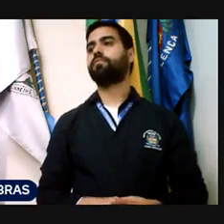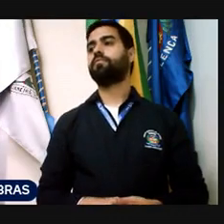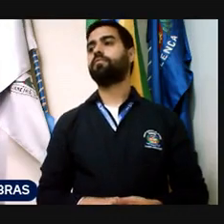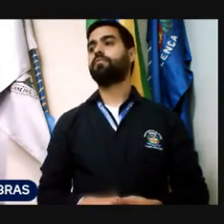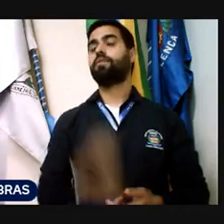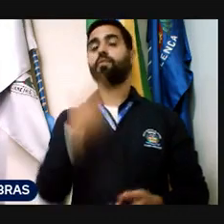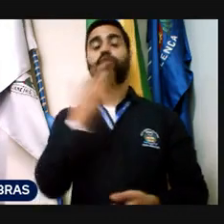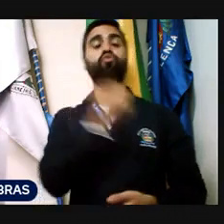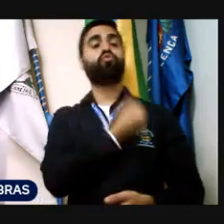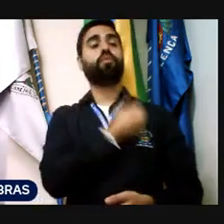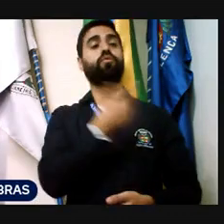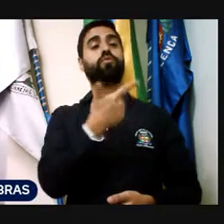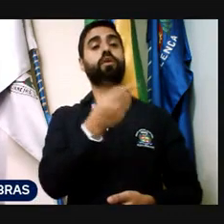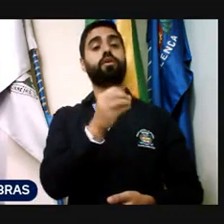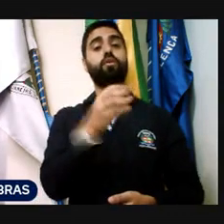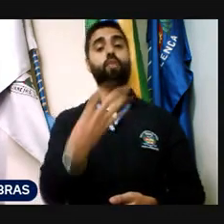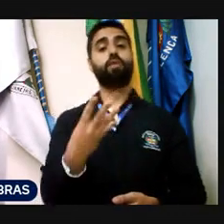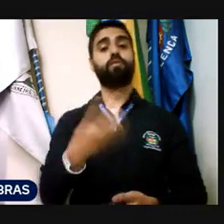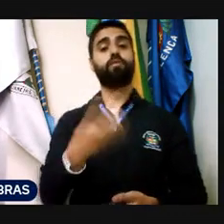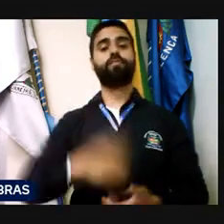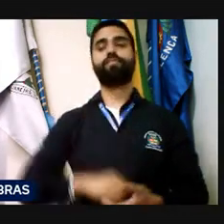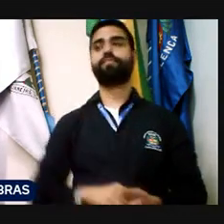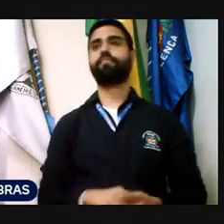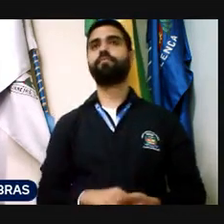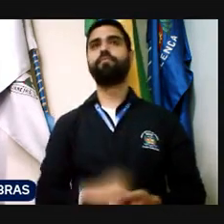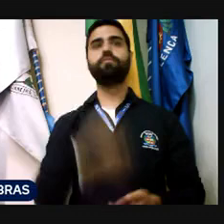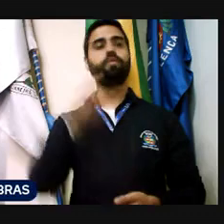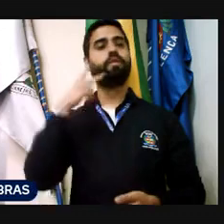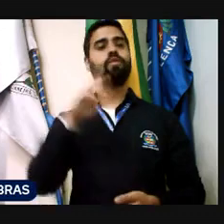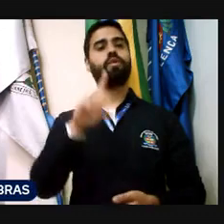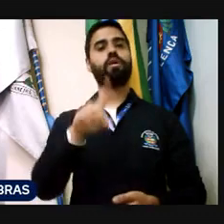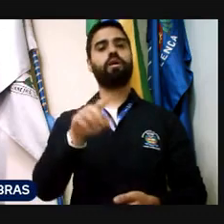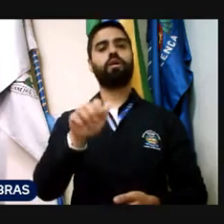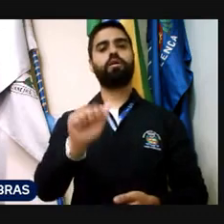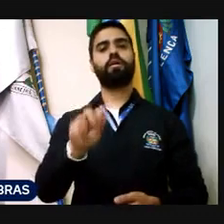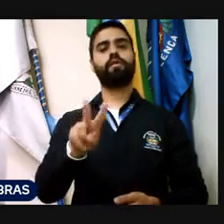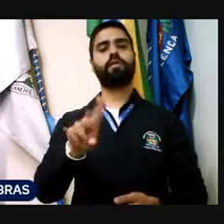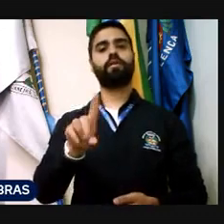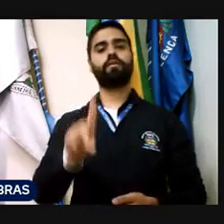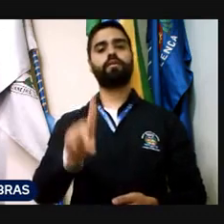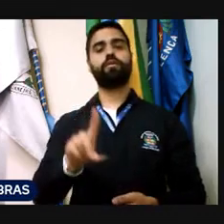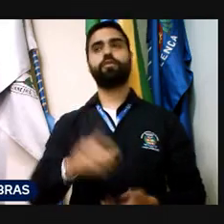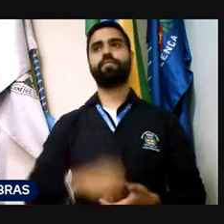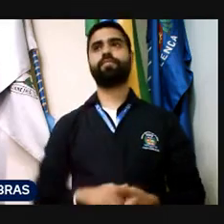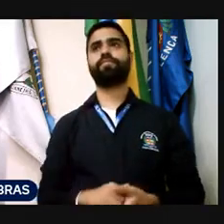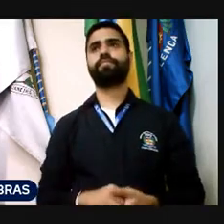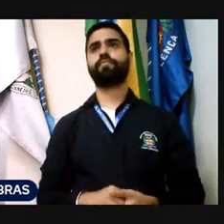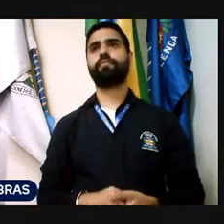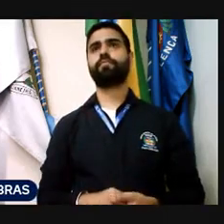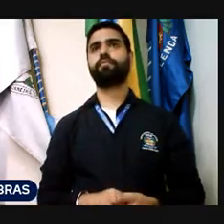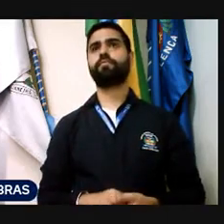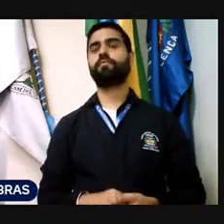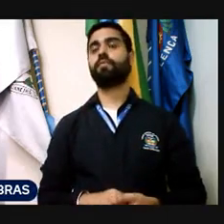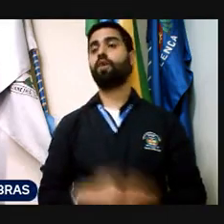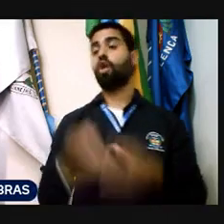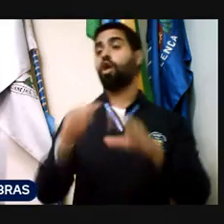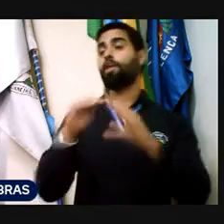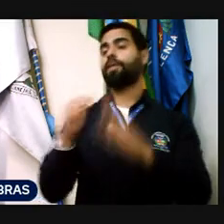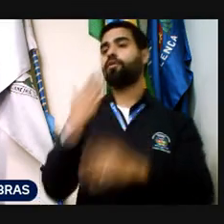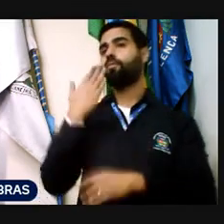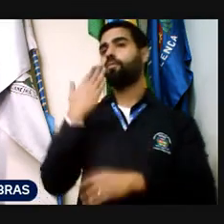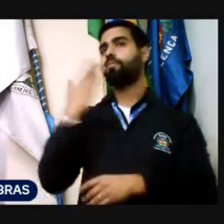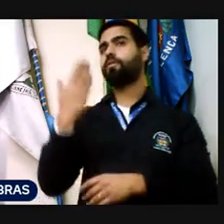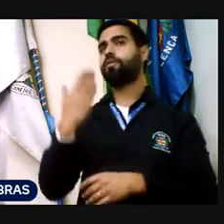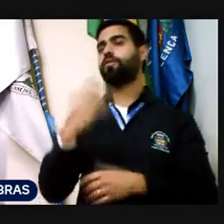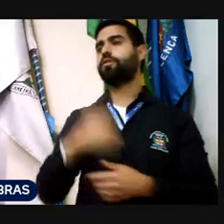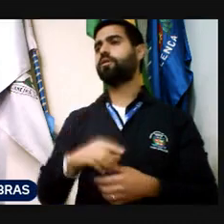Requerimento número 204, o vereador Deus Nogueira requer a Vossa Excelência, na forma regimental, o envio da presente requerimento